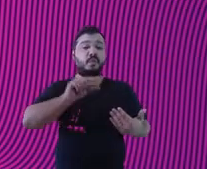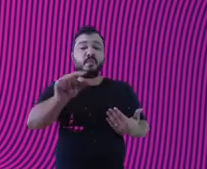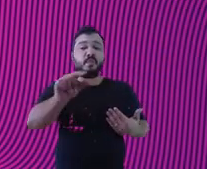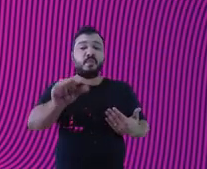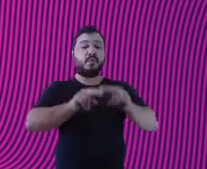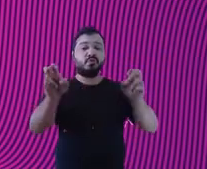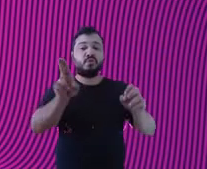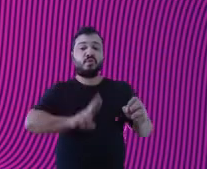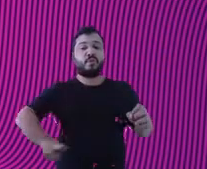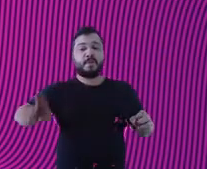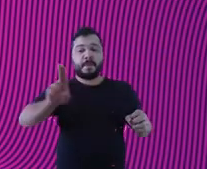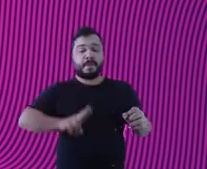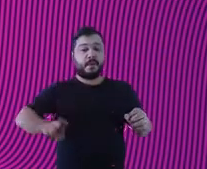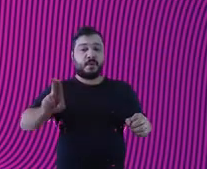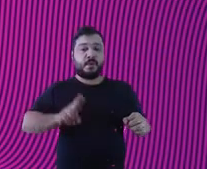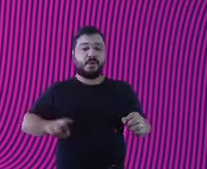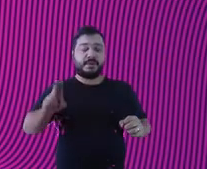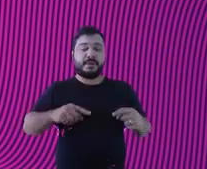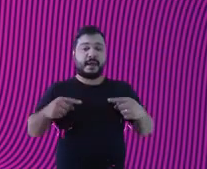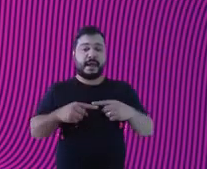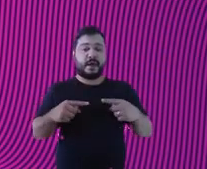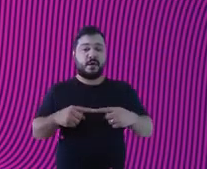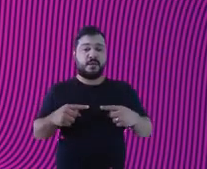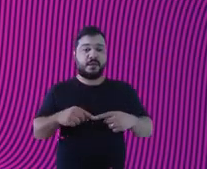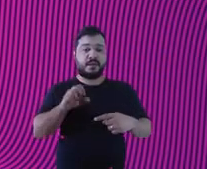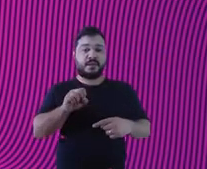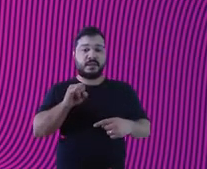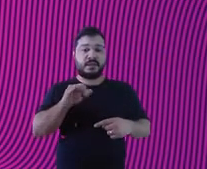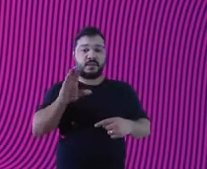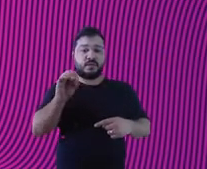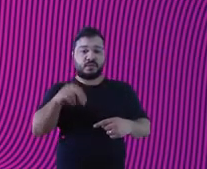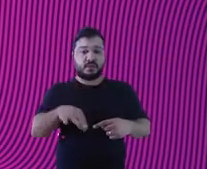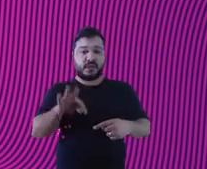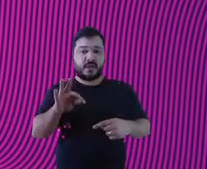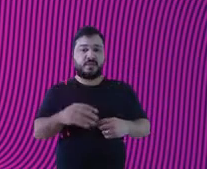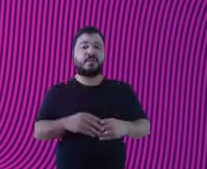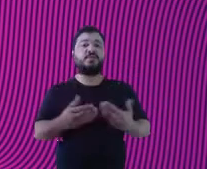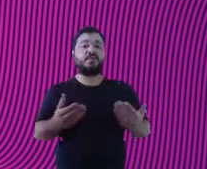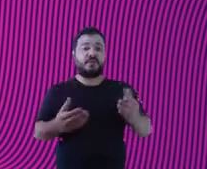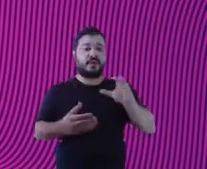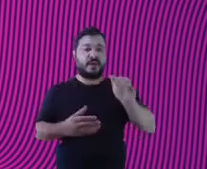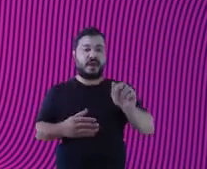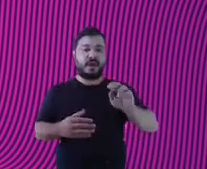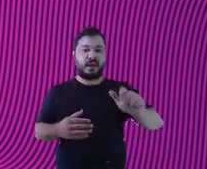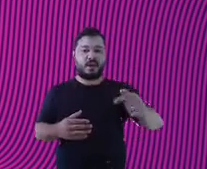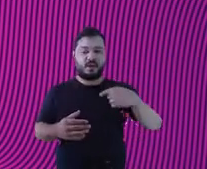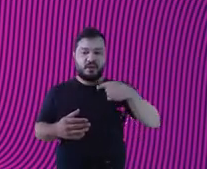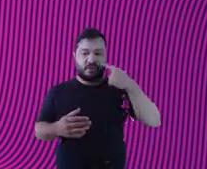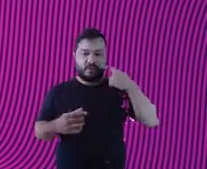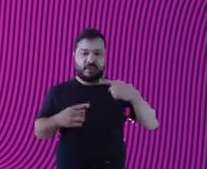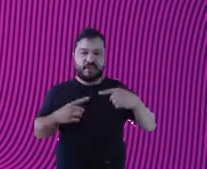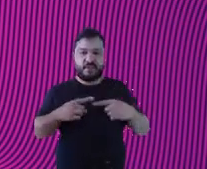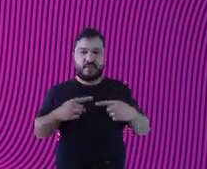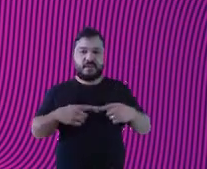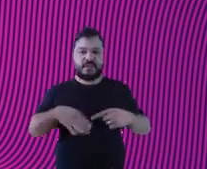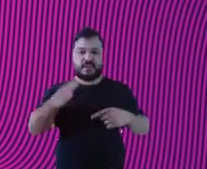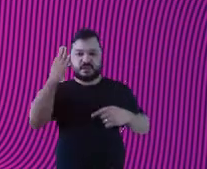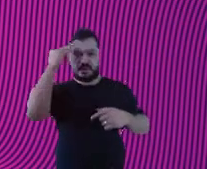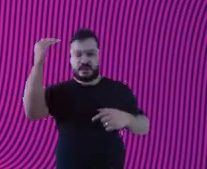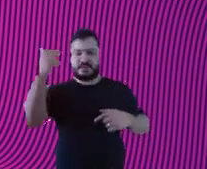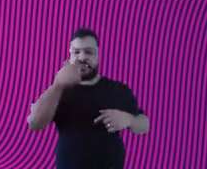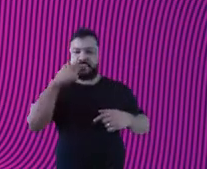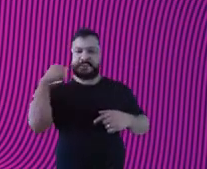usar a combinação do Cyborg, que foi, né, Carol, estou vendo a Carol aqui, a combinação mais popular aqui que a gente